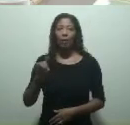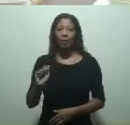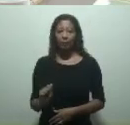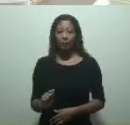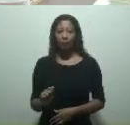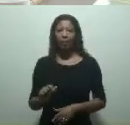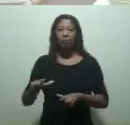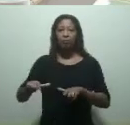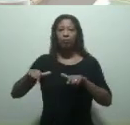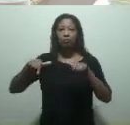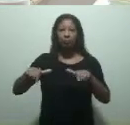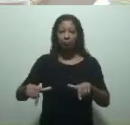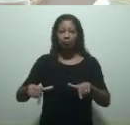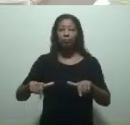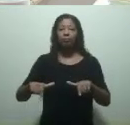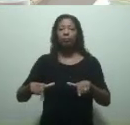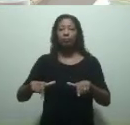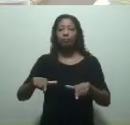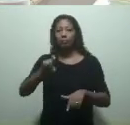Zumbi dos Palmares.